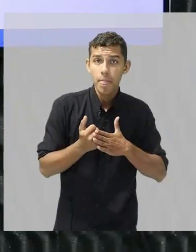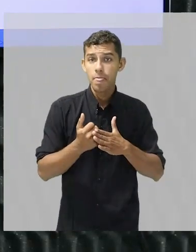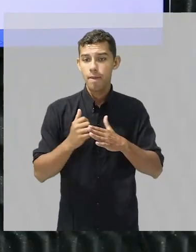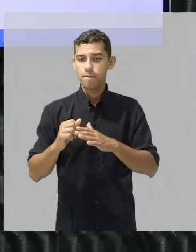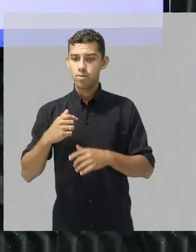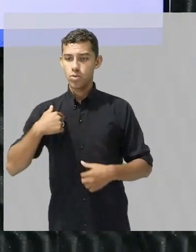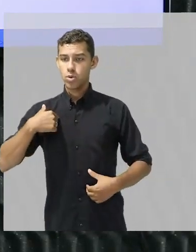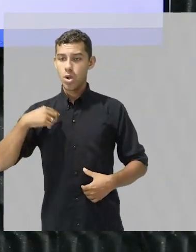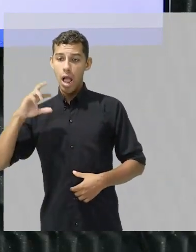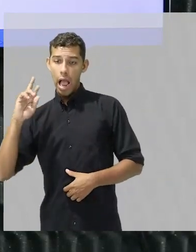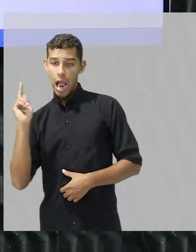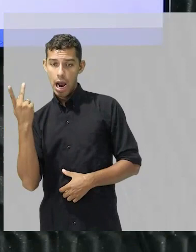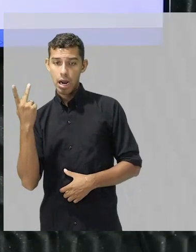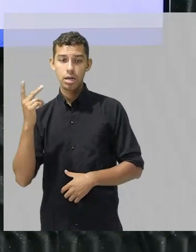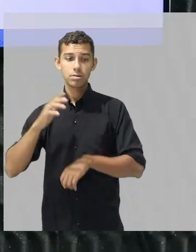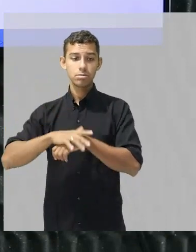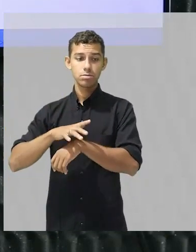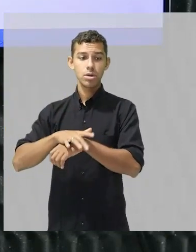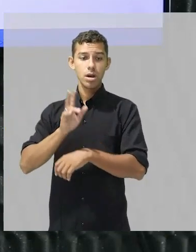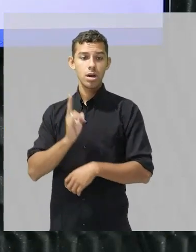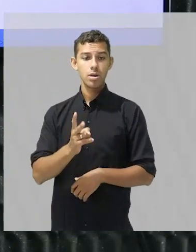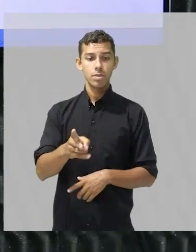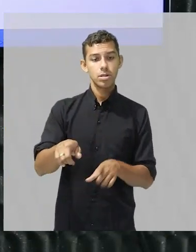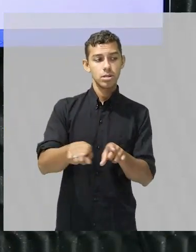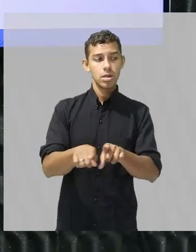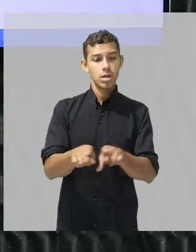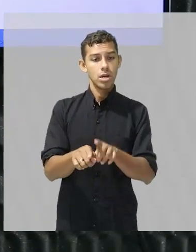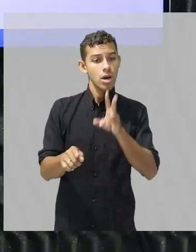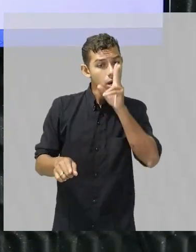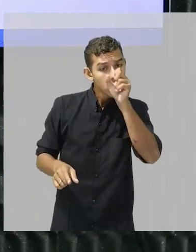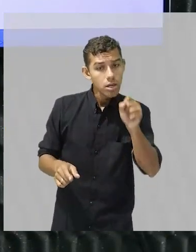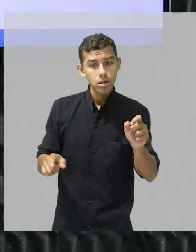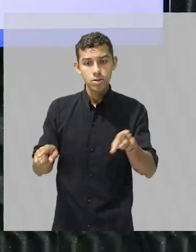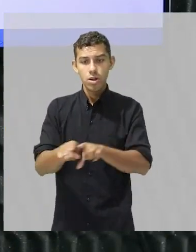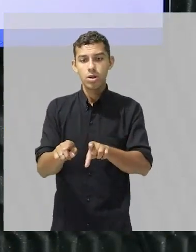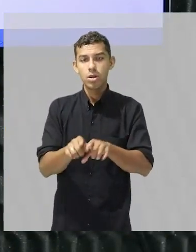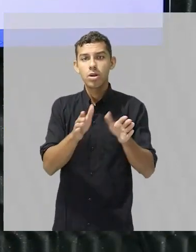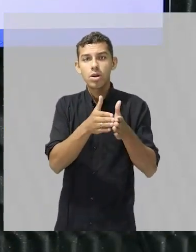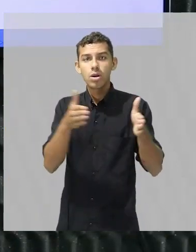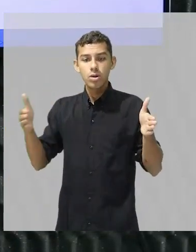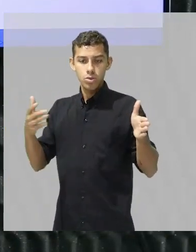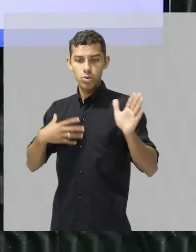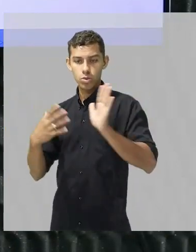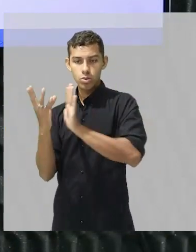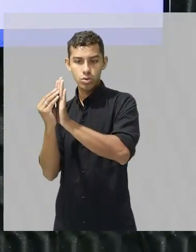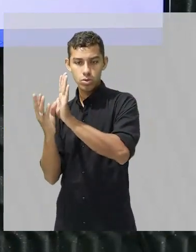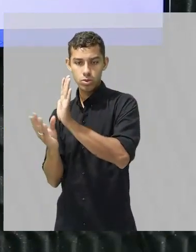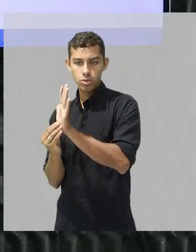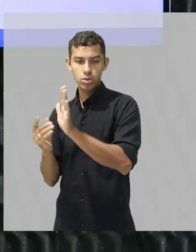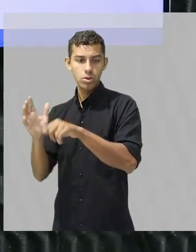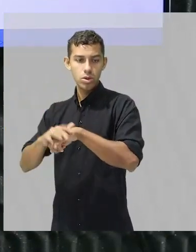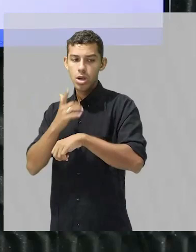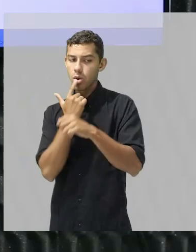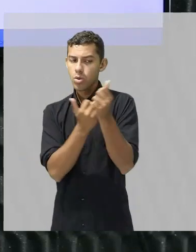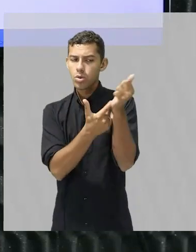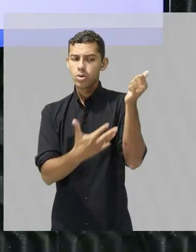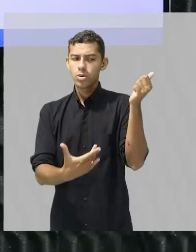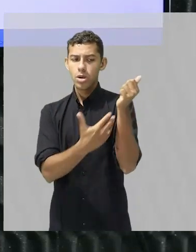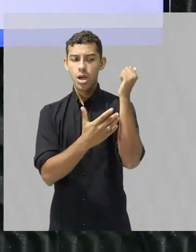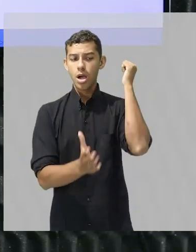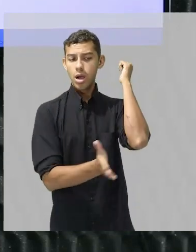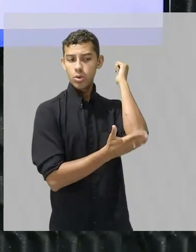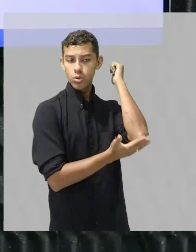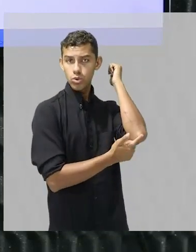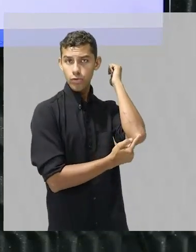ponto H, mantendo o ponto pressionado, deslocava o conteúdo de sangue em direção